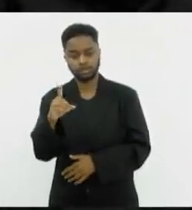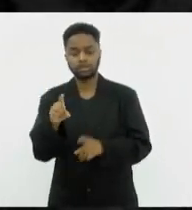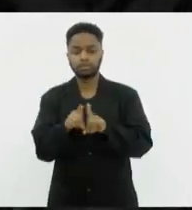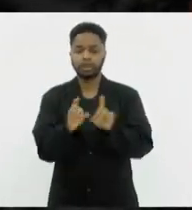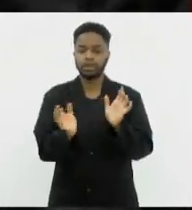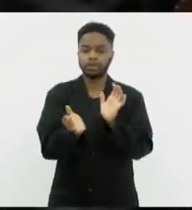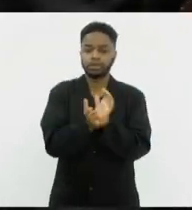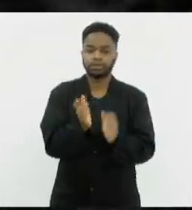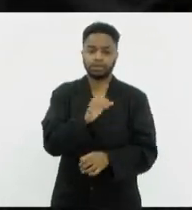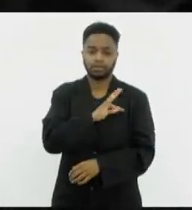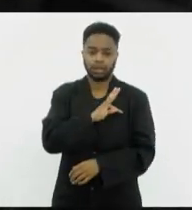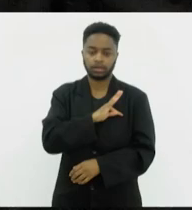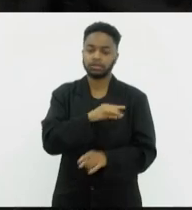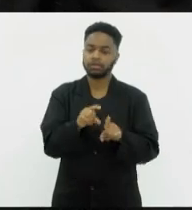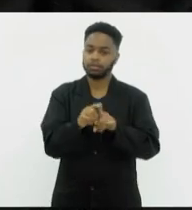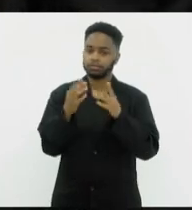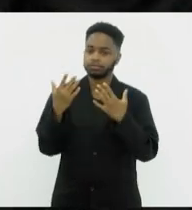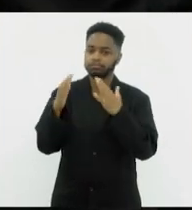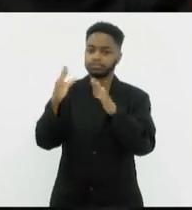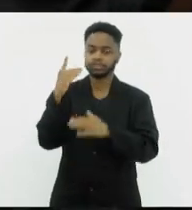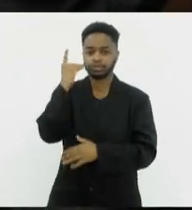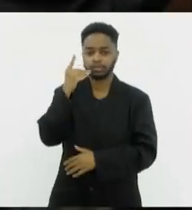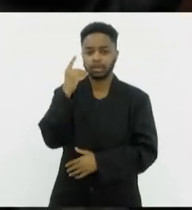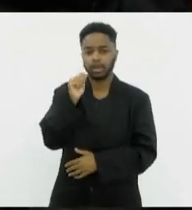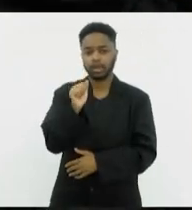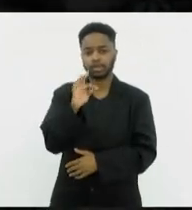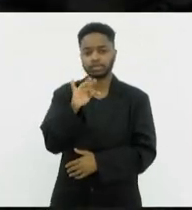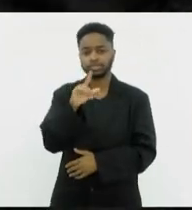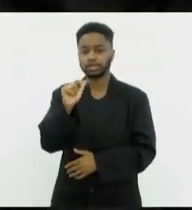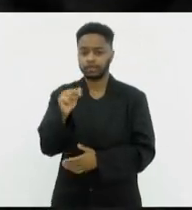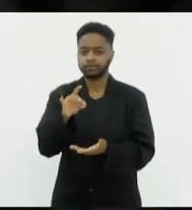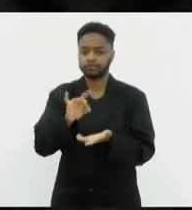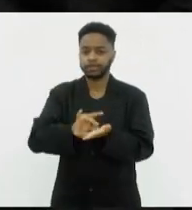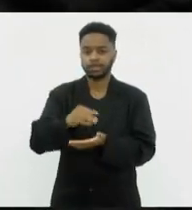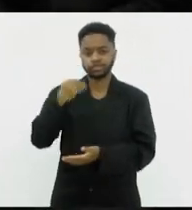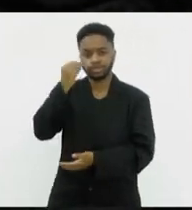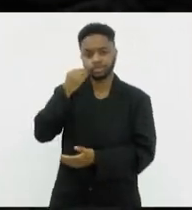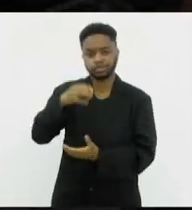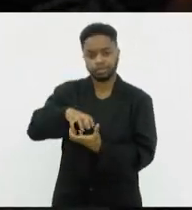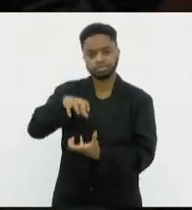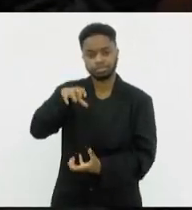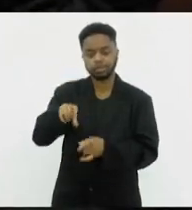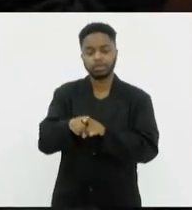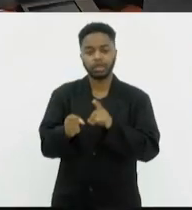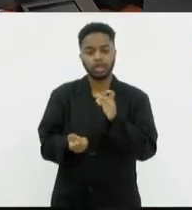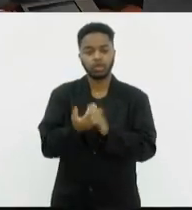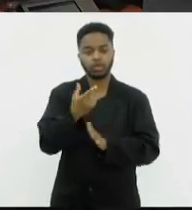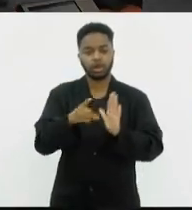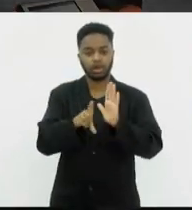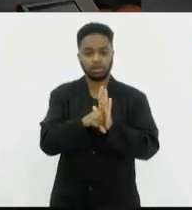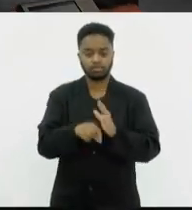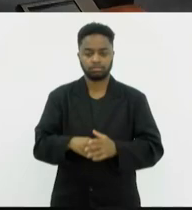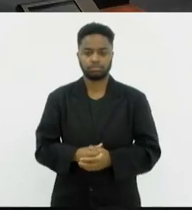Parabéns, deputado Átila, o verdadeiro decano e verdadeiro autor da lei.